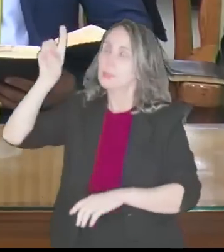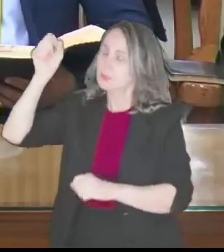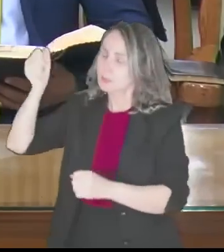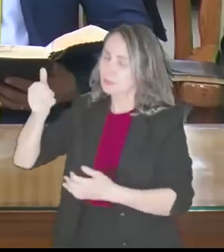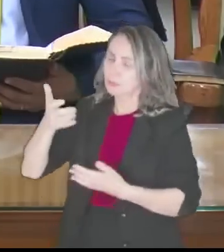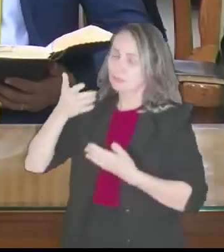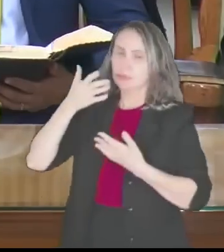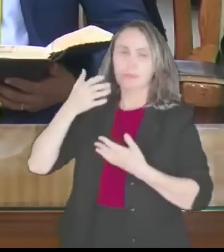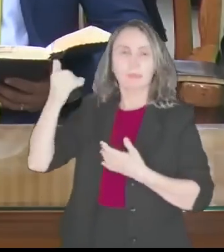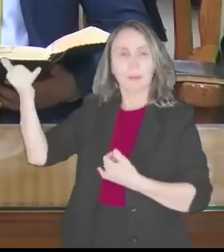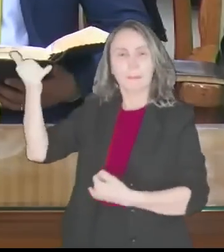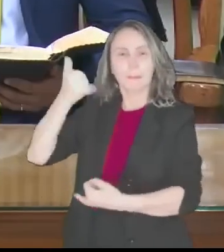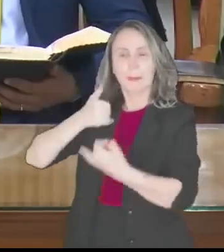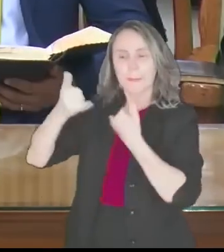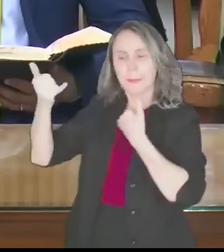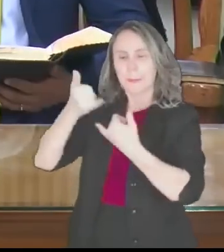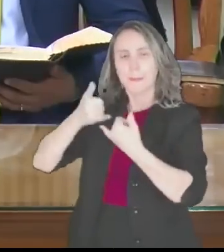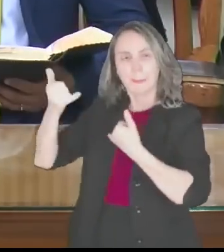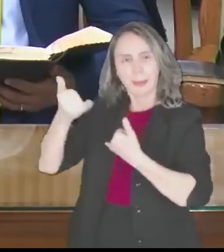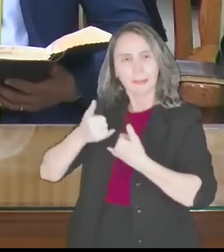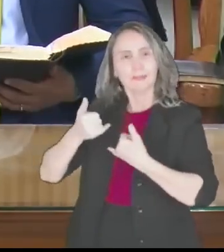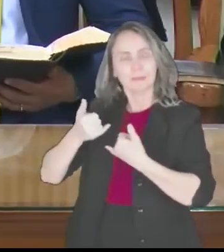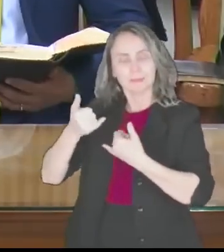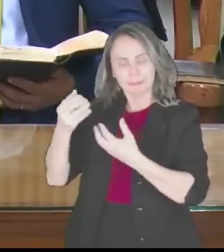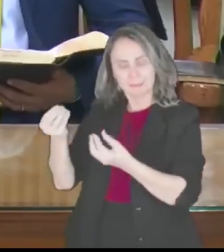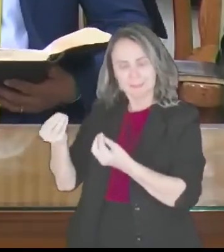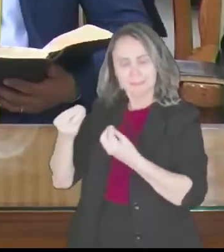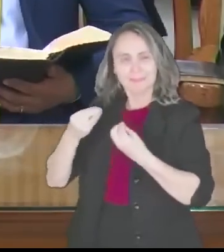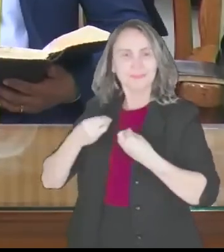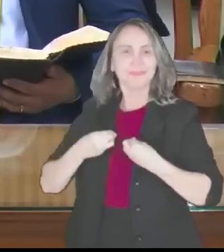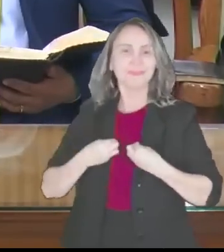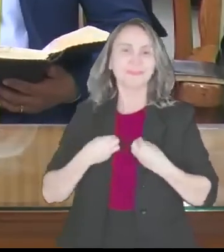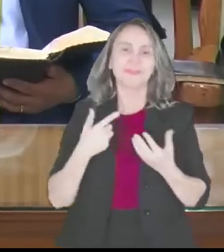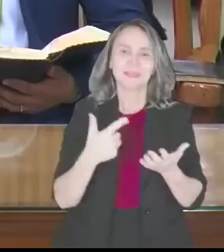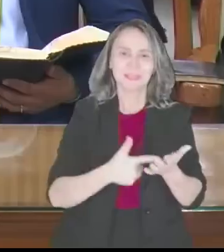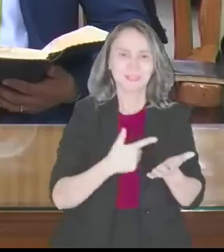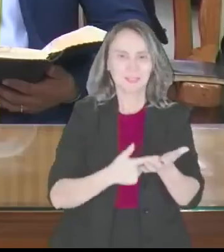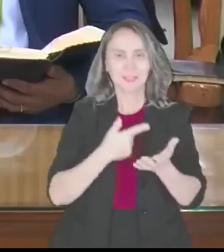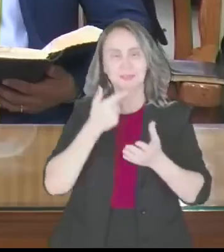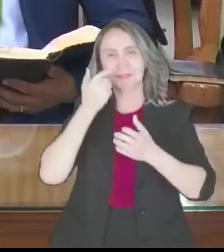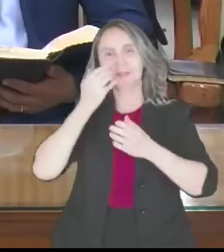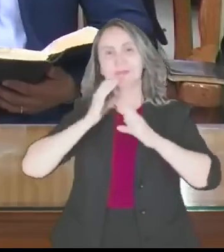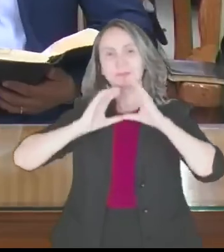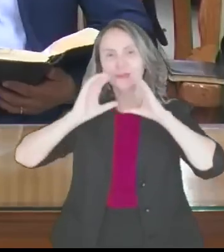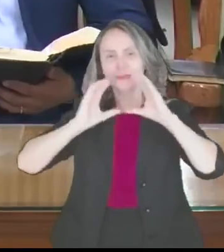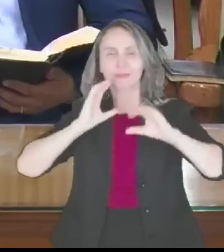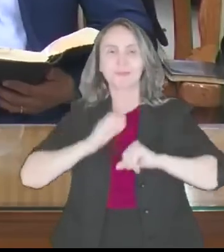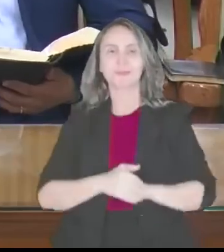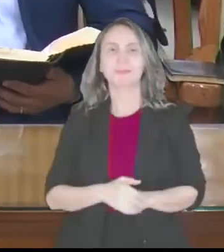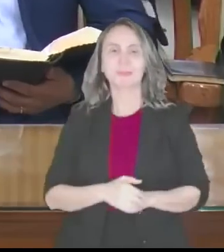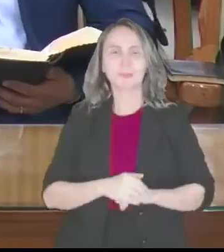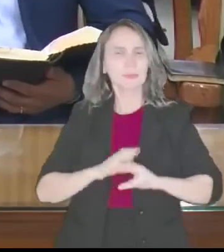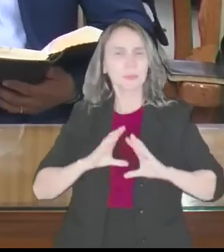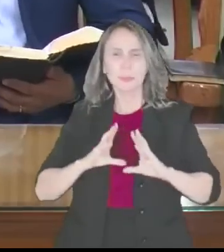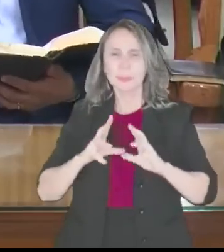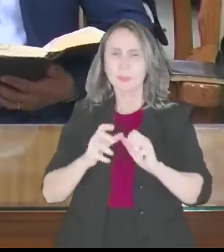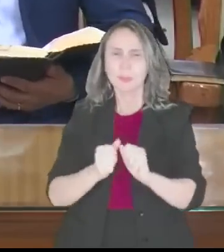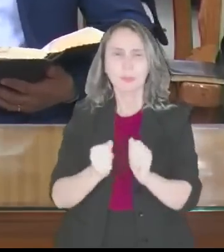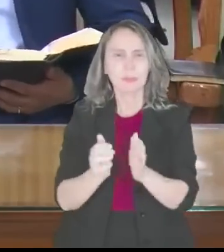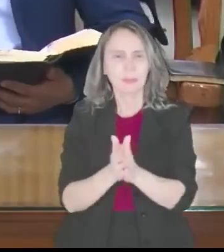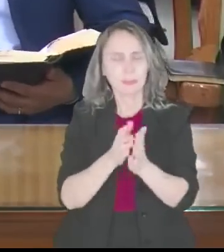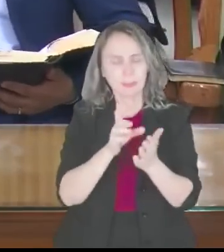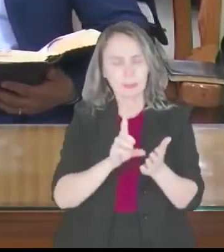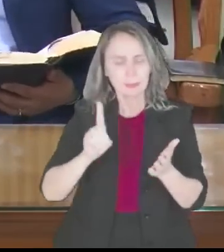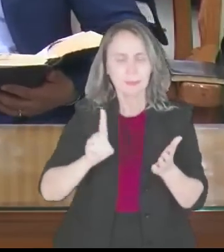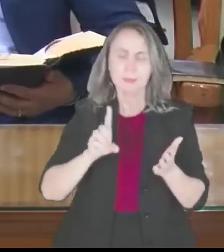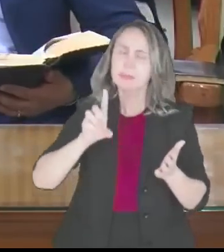Santo reservou para nós no livro de Cantares. Toda a Escritura é divinamente o que,